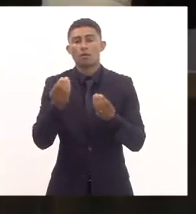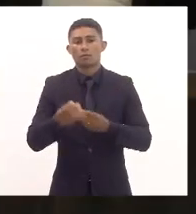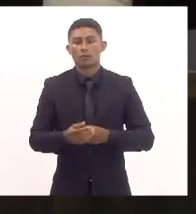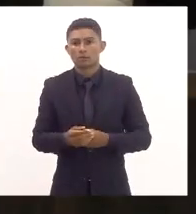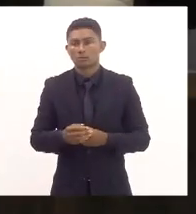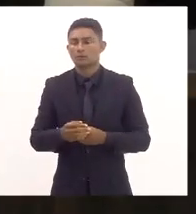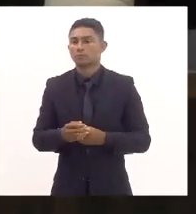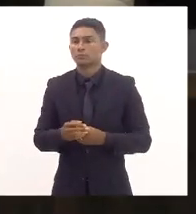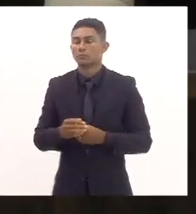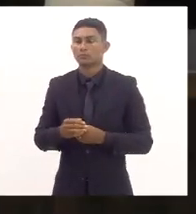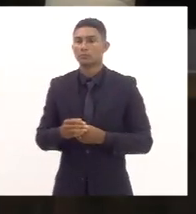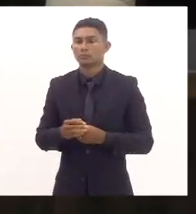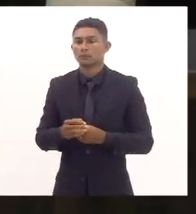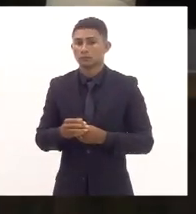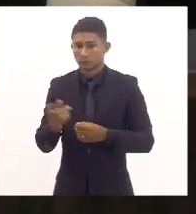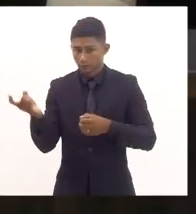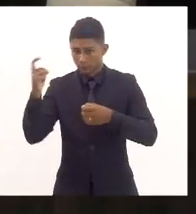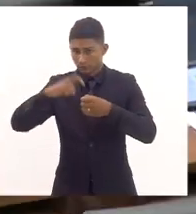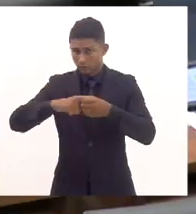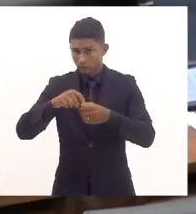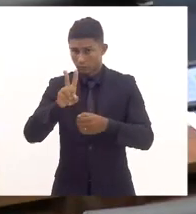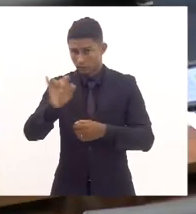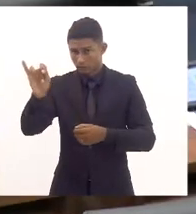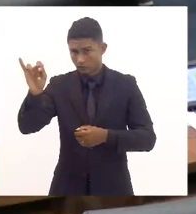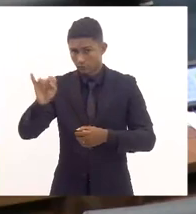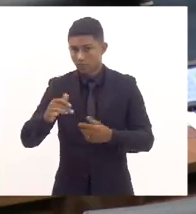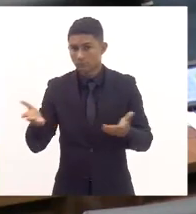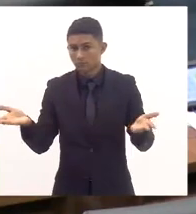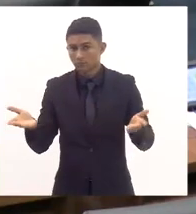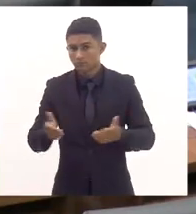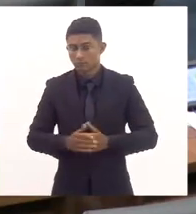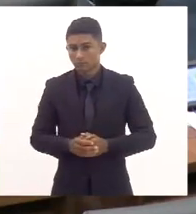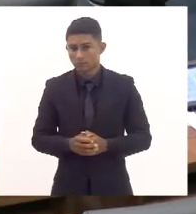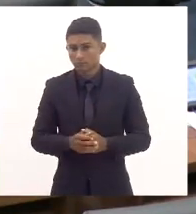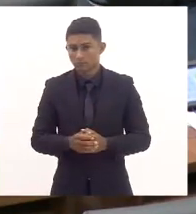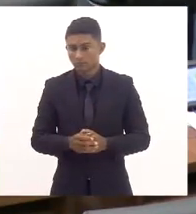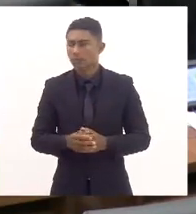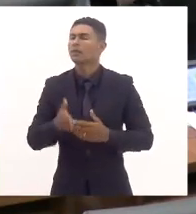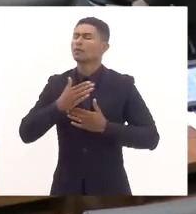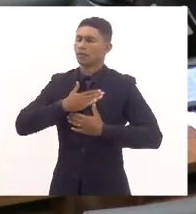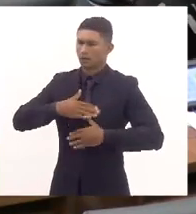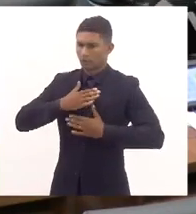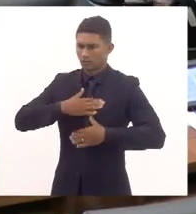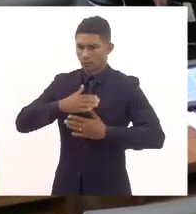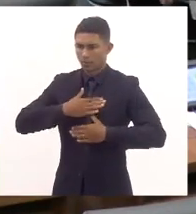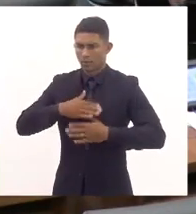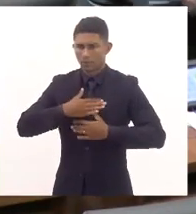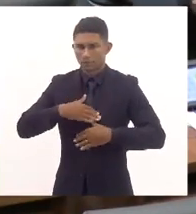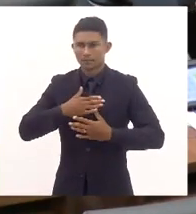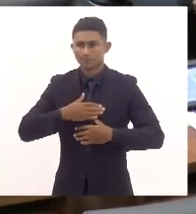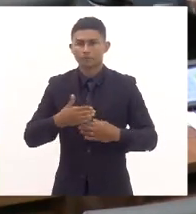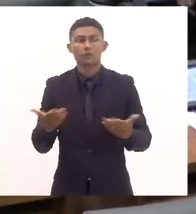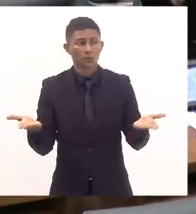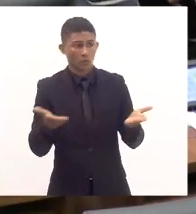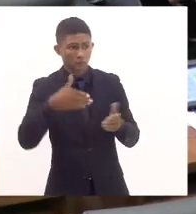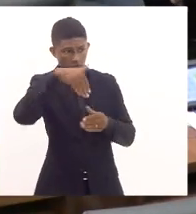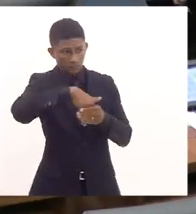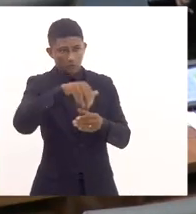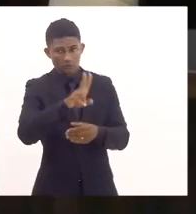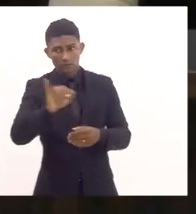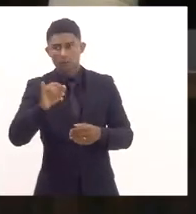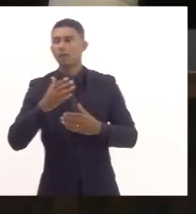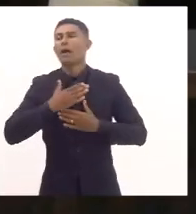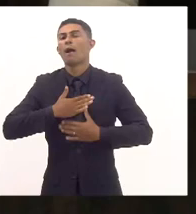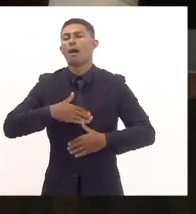no projeto vai voltar como assim e fique tranquilo fica calma gente vota hoje projeto